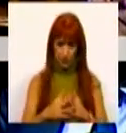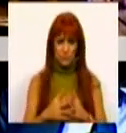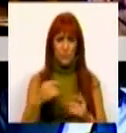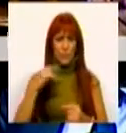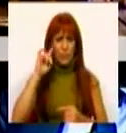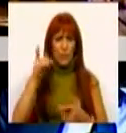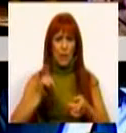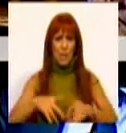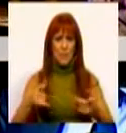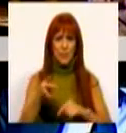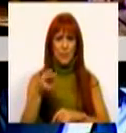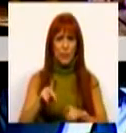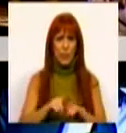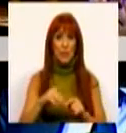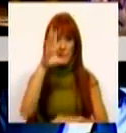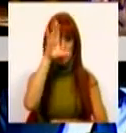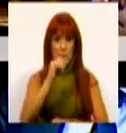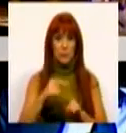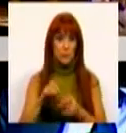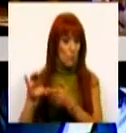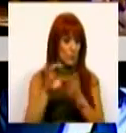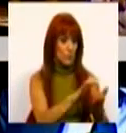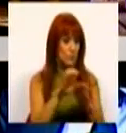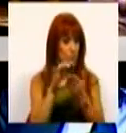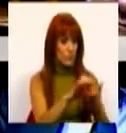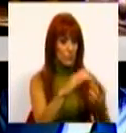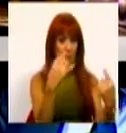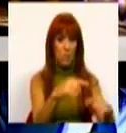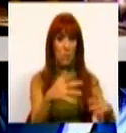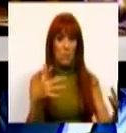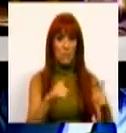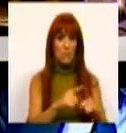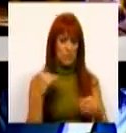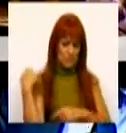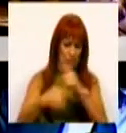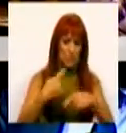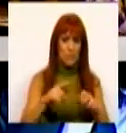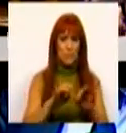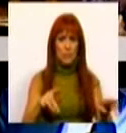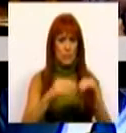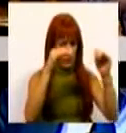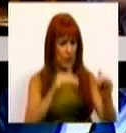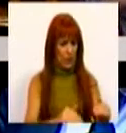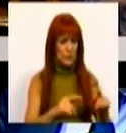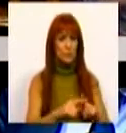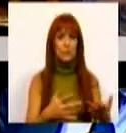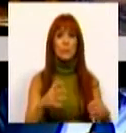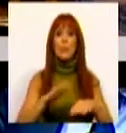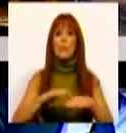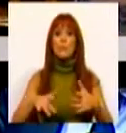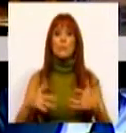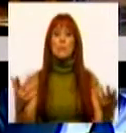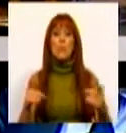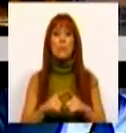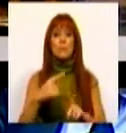Sabemos também que as taxas a que o Estado se tem financiado ultimamente são menores e são a curto prazo, e por isso